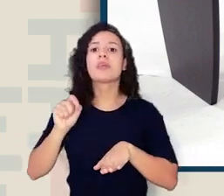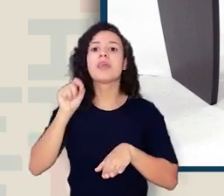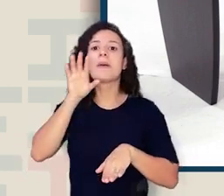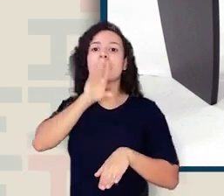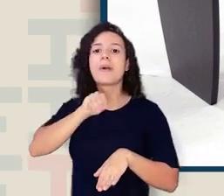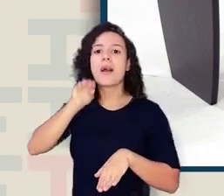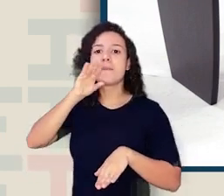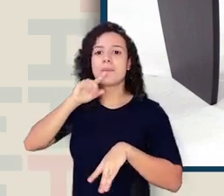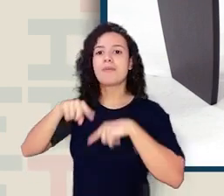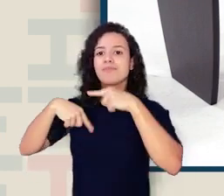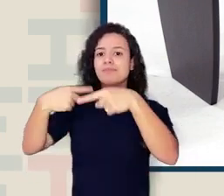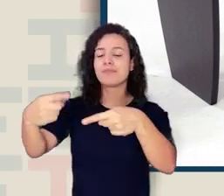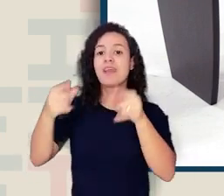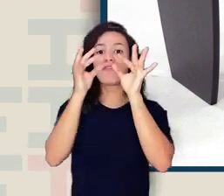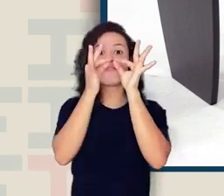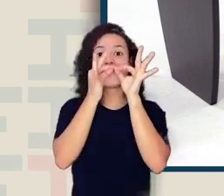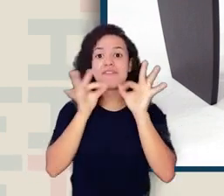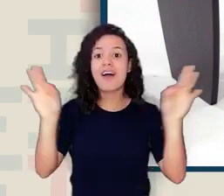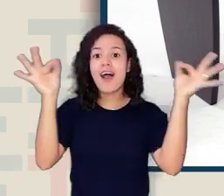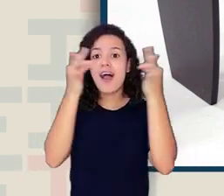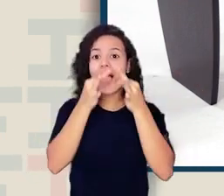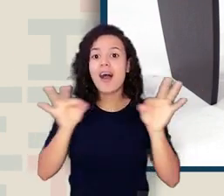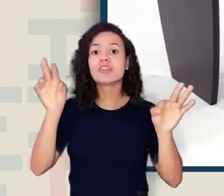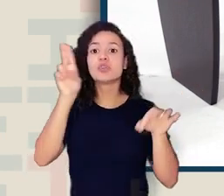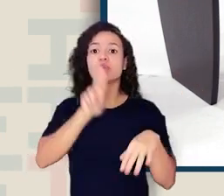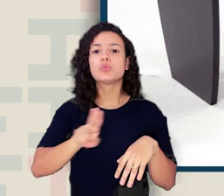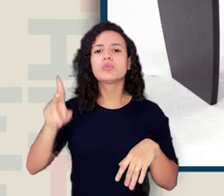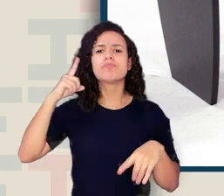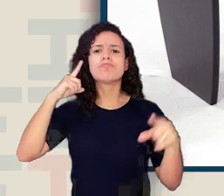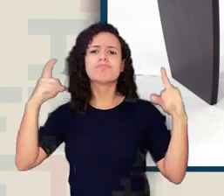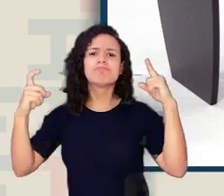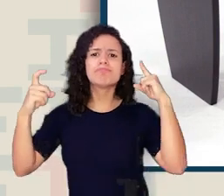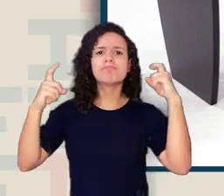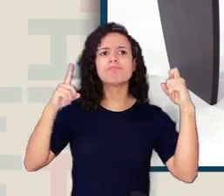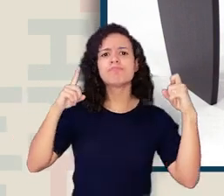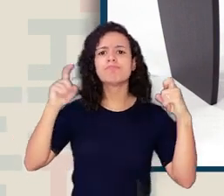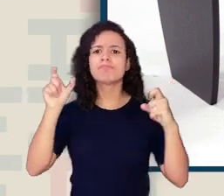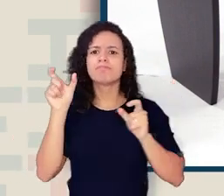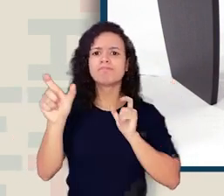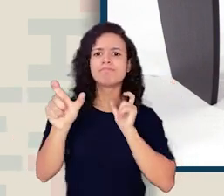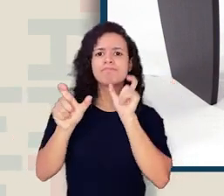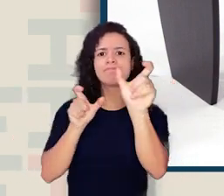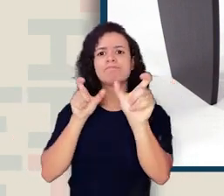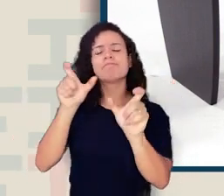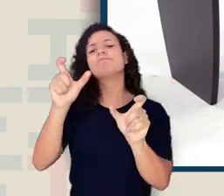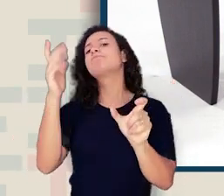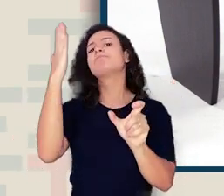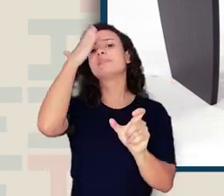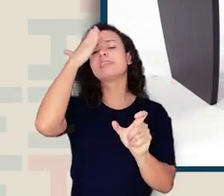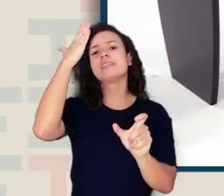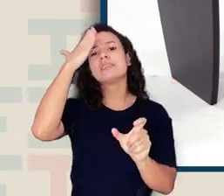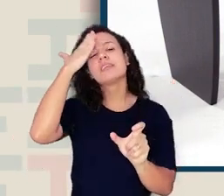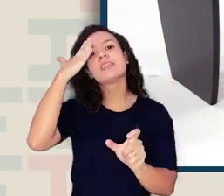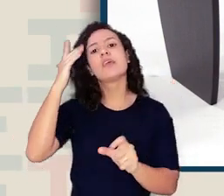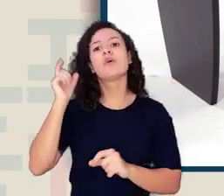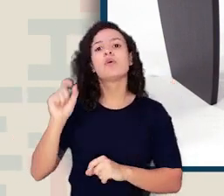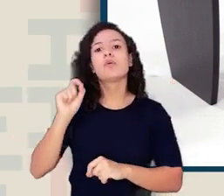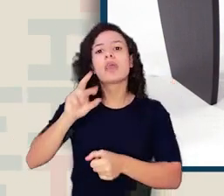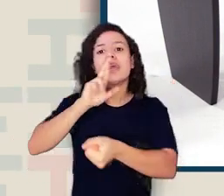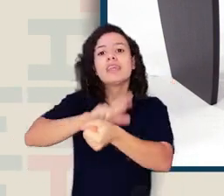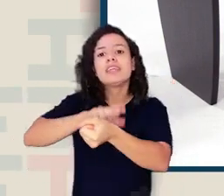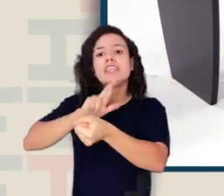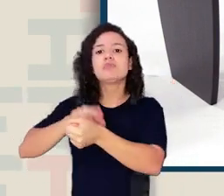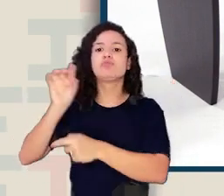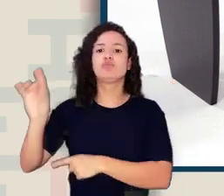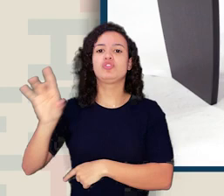é a oralidade. Frases feitas com onomatopeias que vão nos ajudar muito a entender a célula rítmica de cada